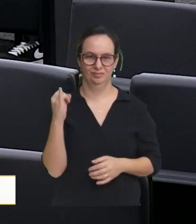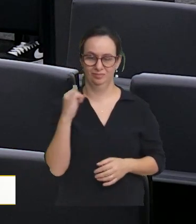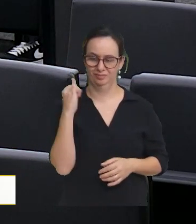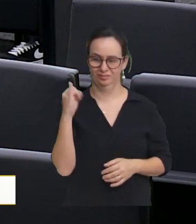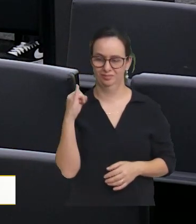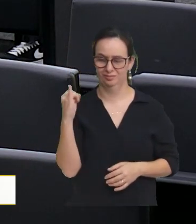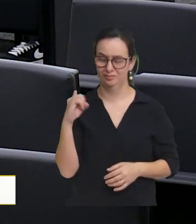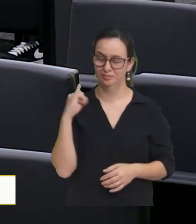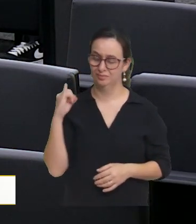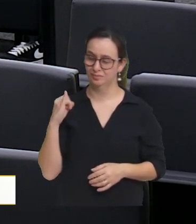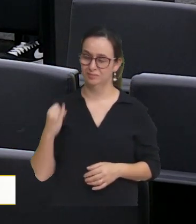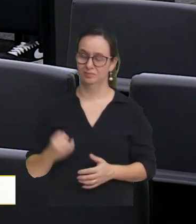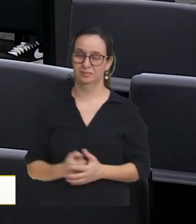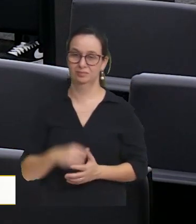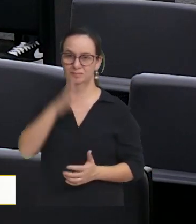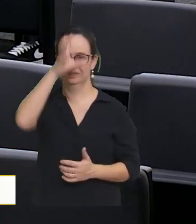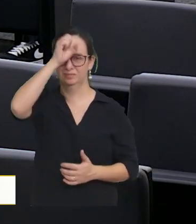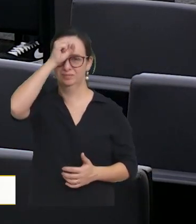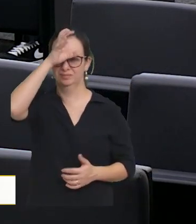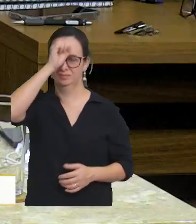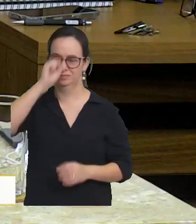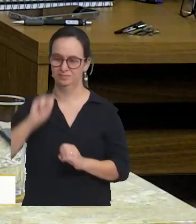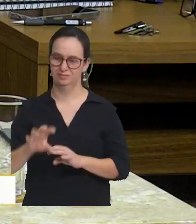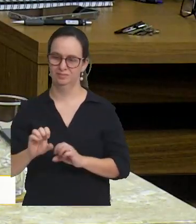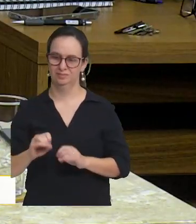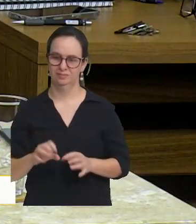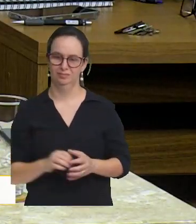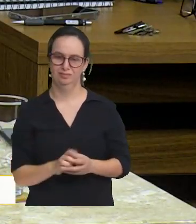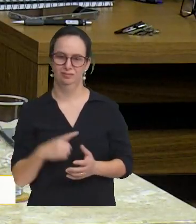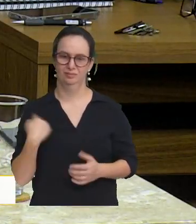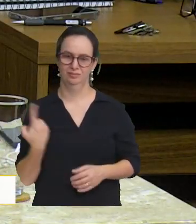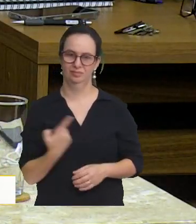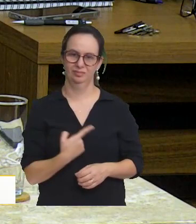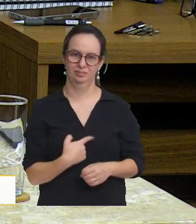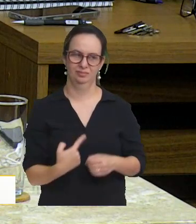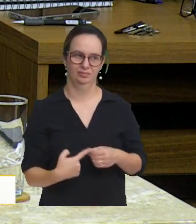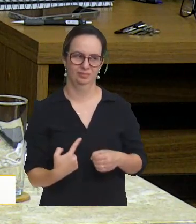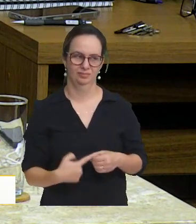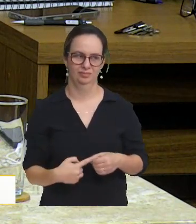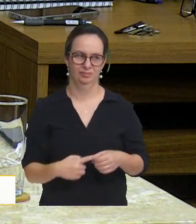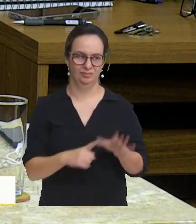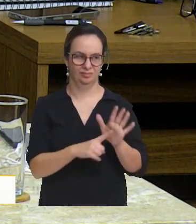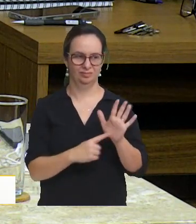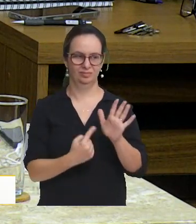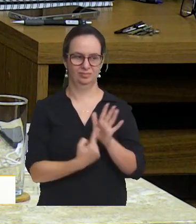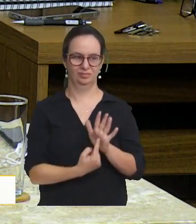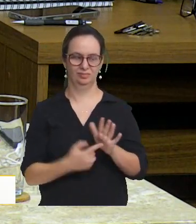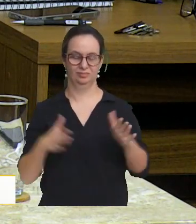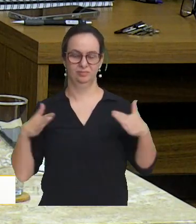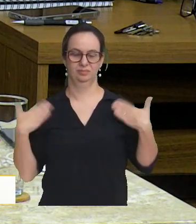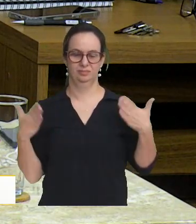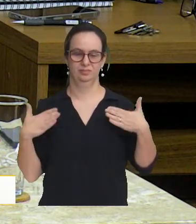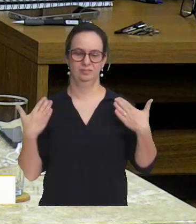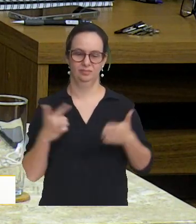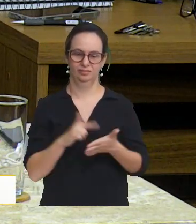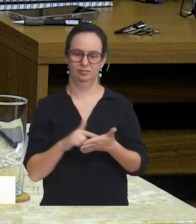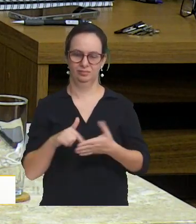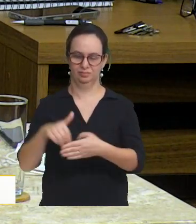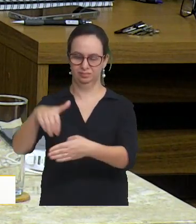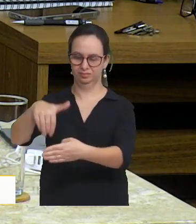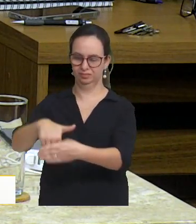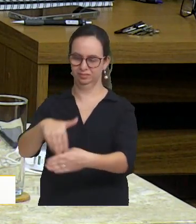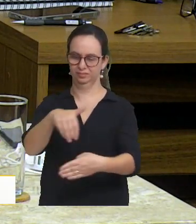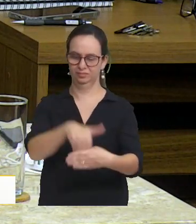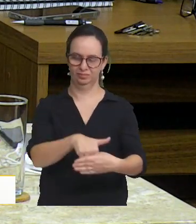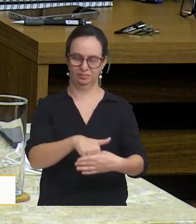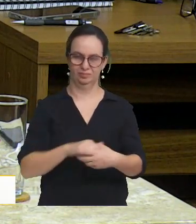cidade. Tá? Então, gostaria apenas de deixar registrar aqui, né, a minha alegria de estar votando esse projeto na noite de